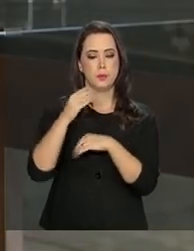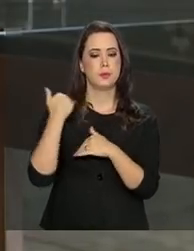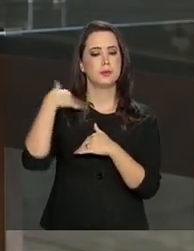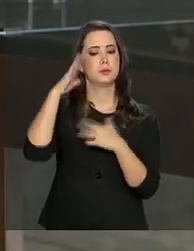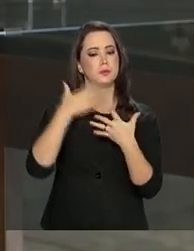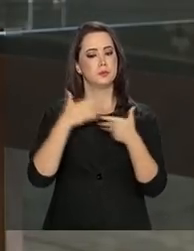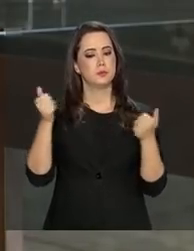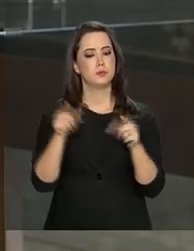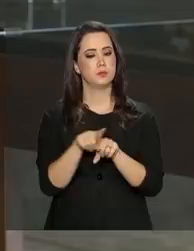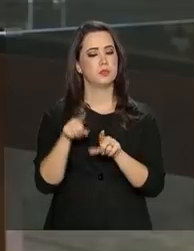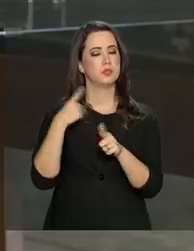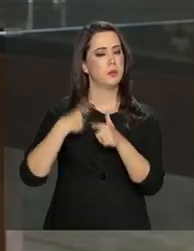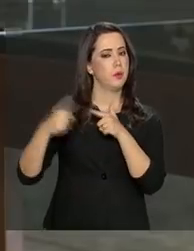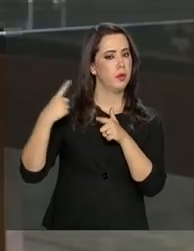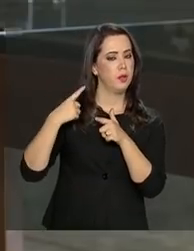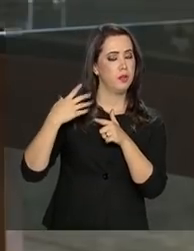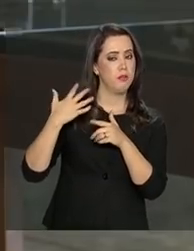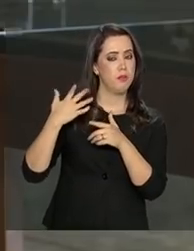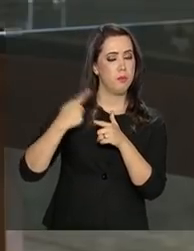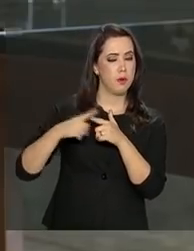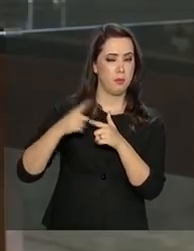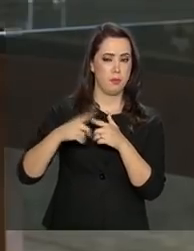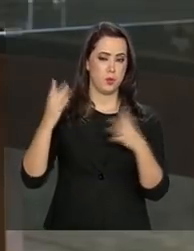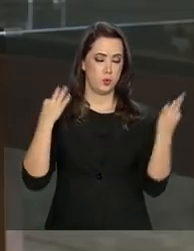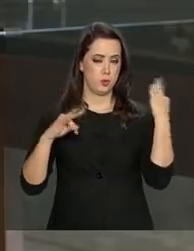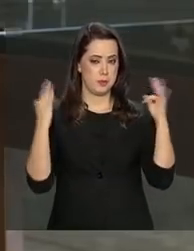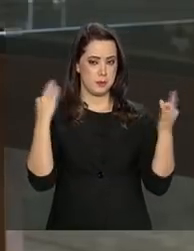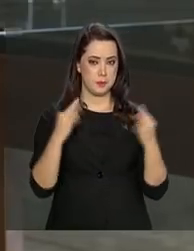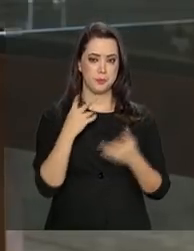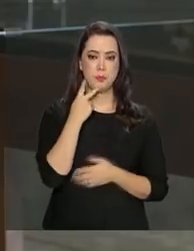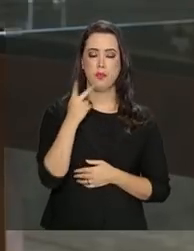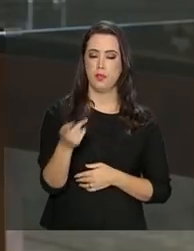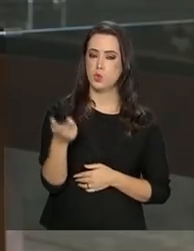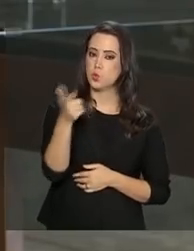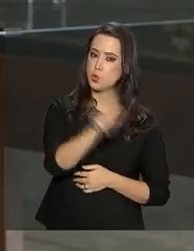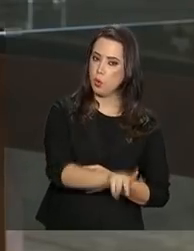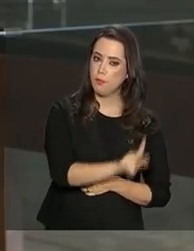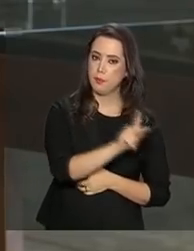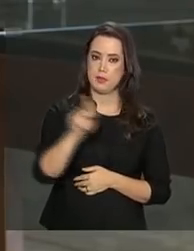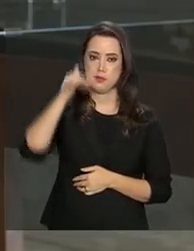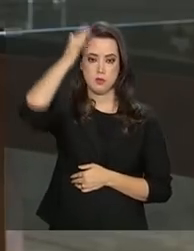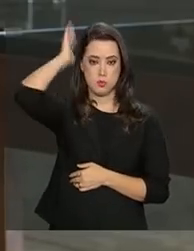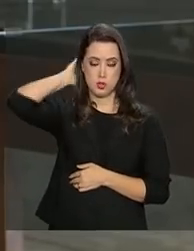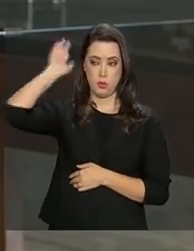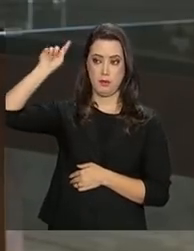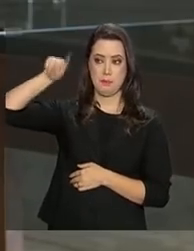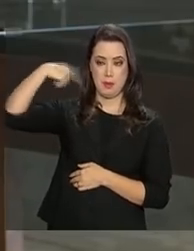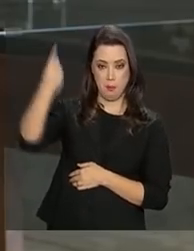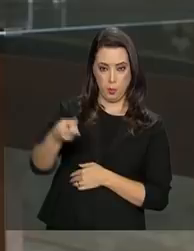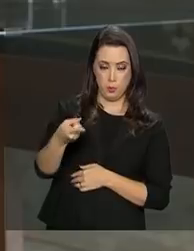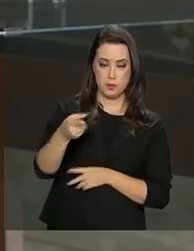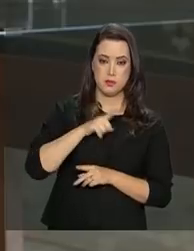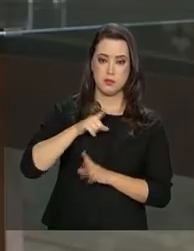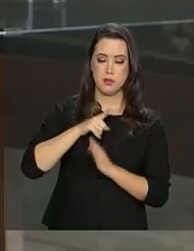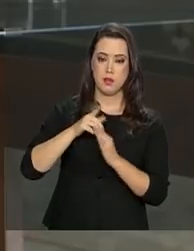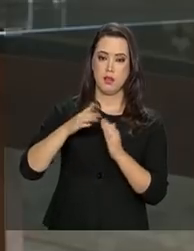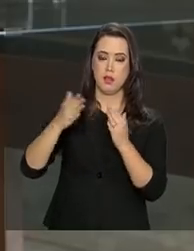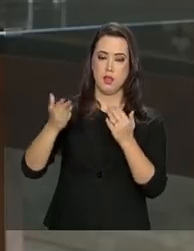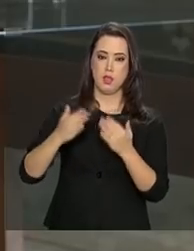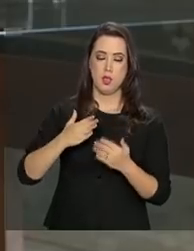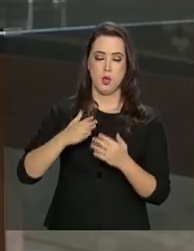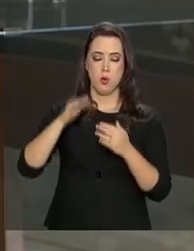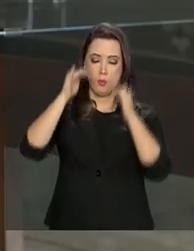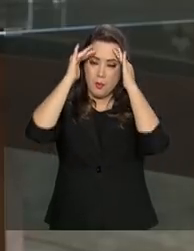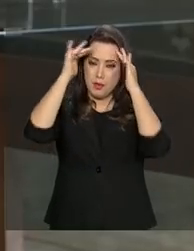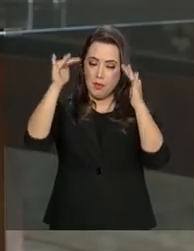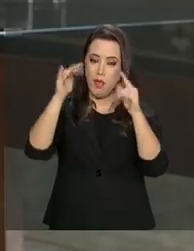a questão do turismo e olha voltando a falar sobre a agenda do presidente michel temer mais tarde ele recebe uma homenagem e vai participar de uma cerimônia